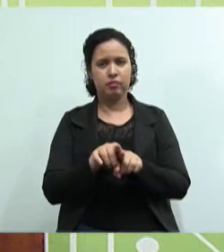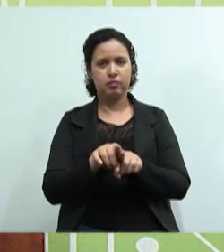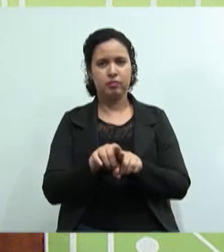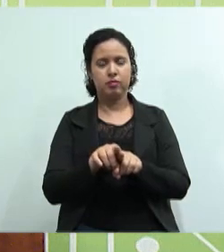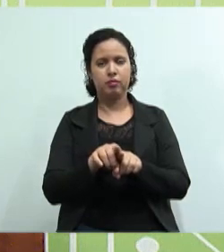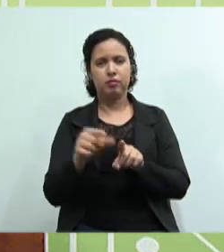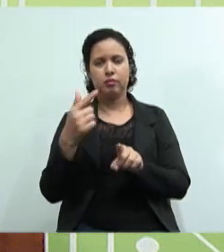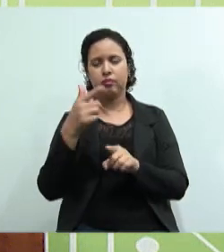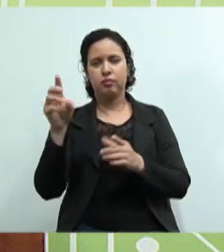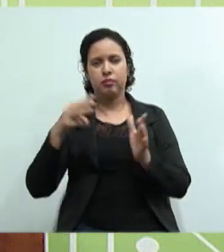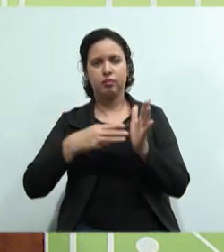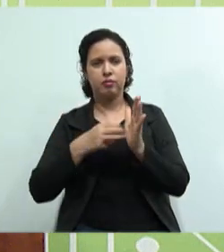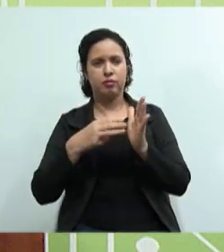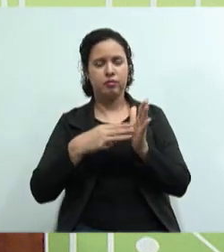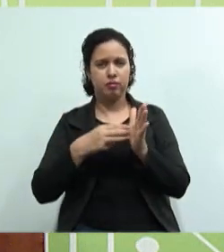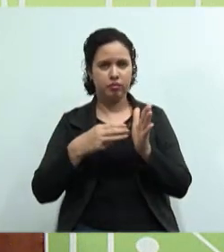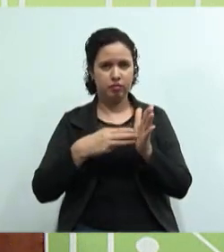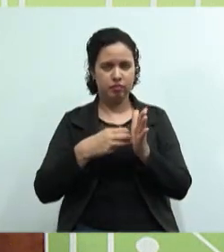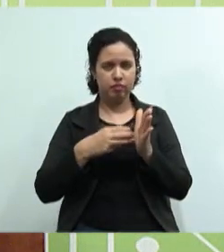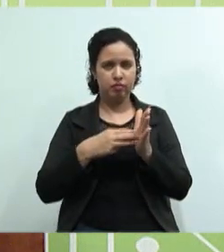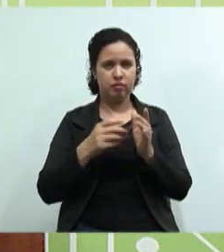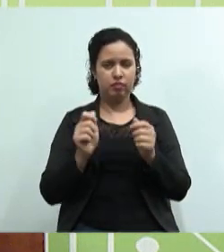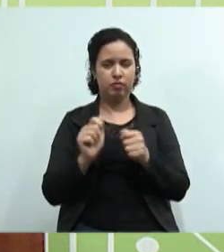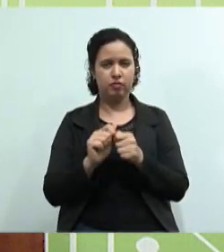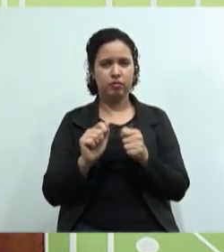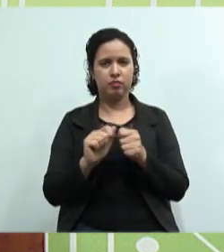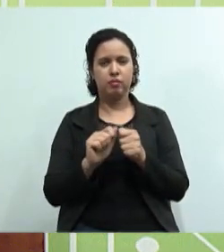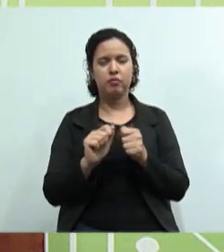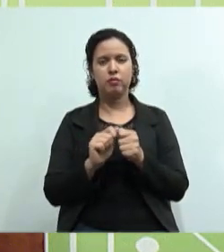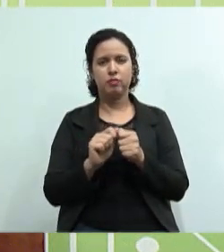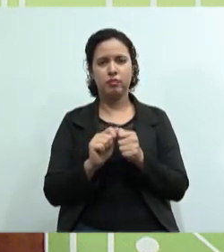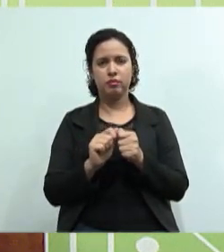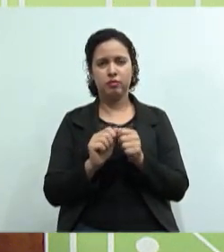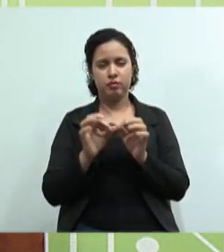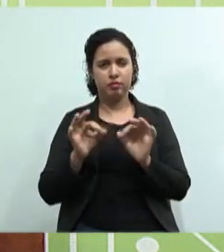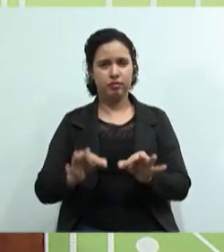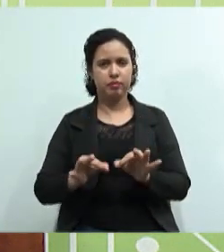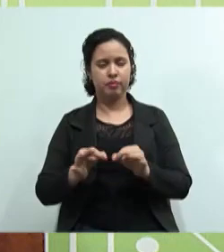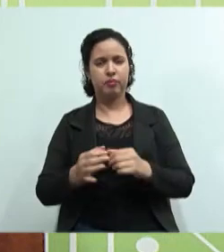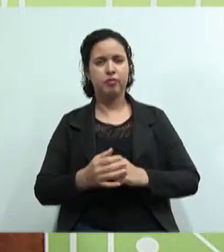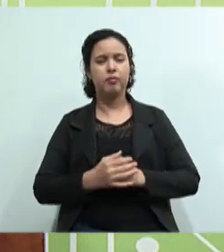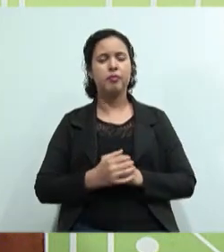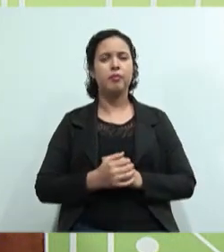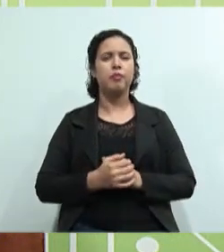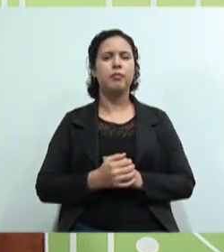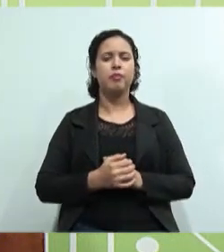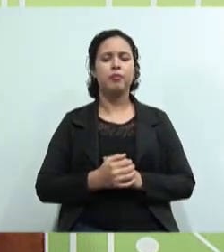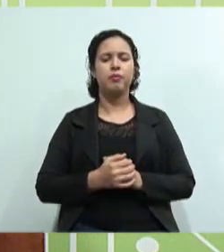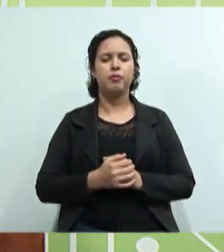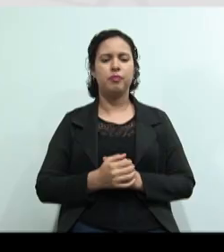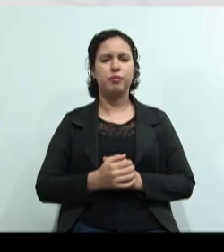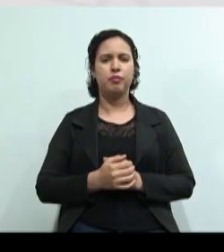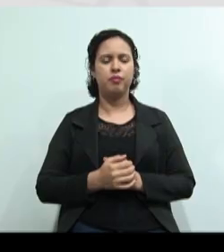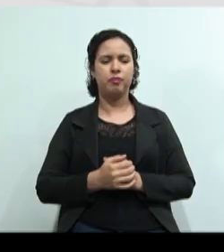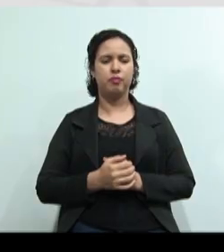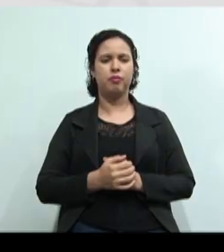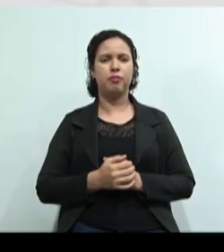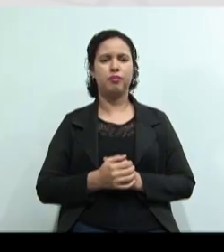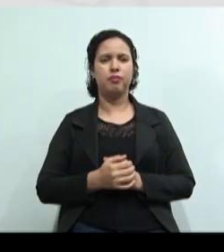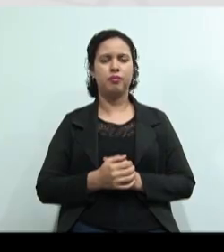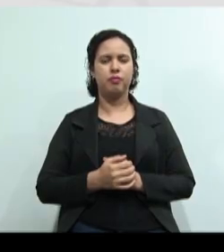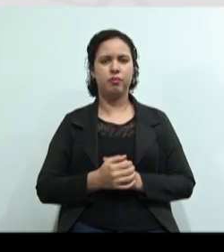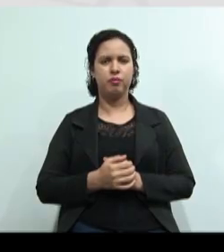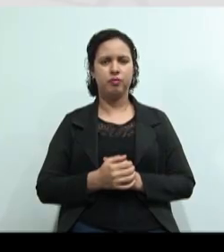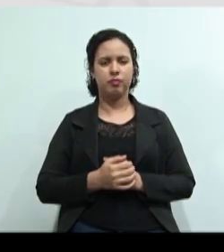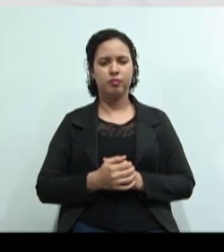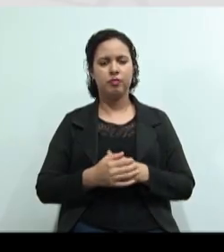outras metodologias para formar o seu preço de venda. Correto? Vamos continuar lá nos slides. Vamos ver